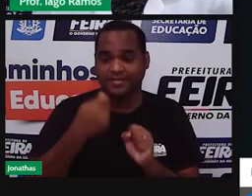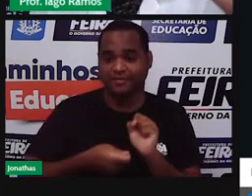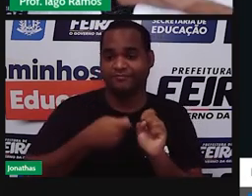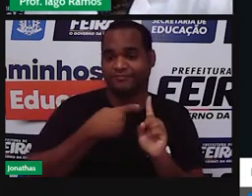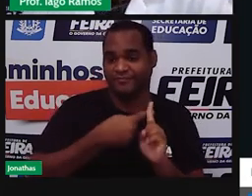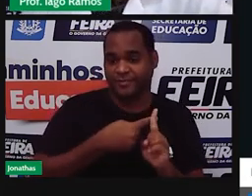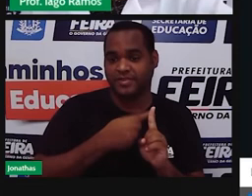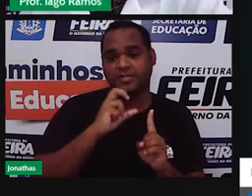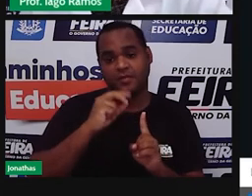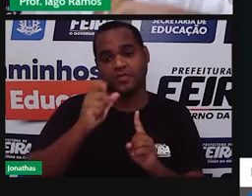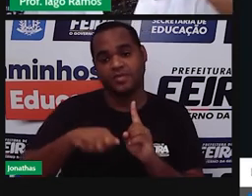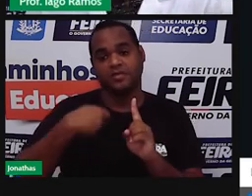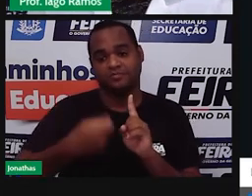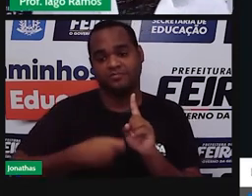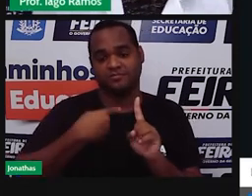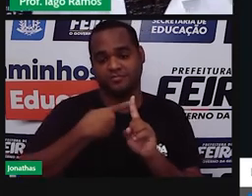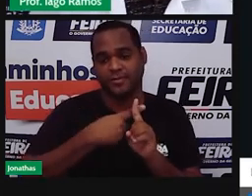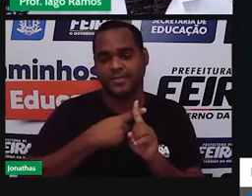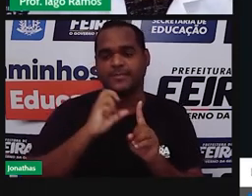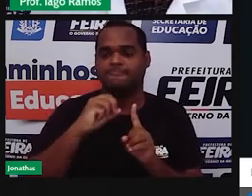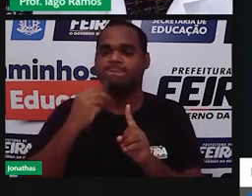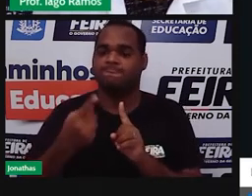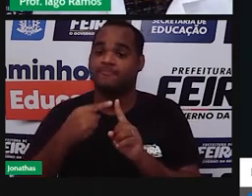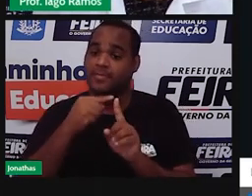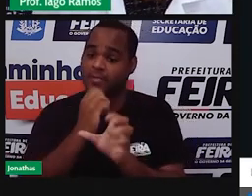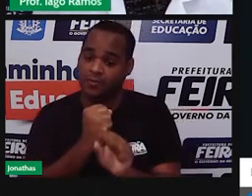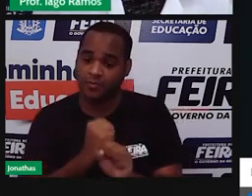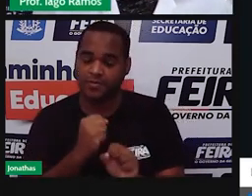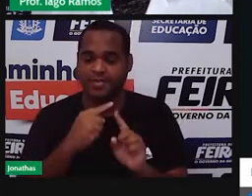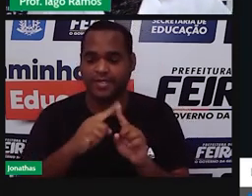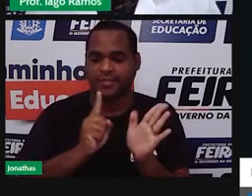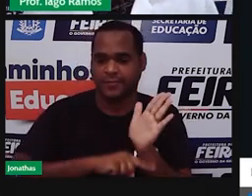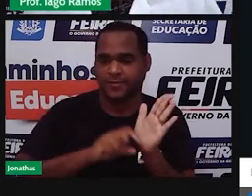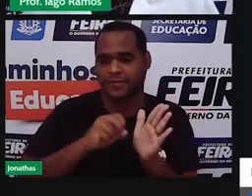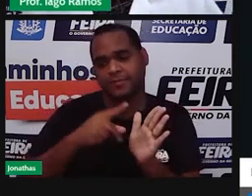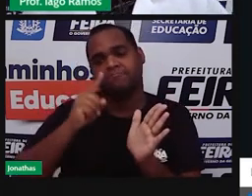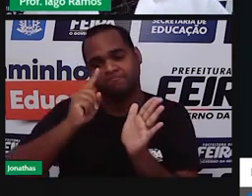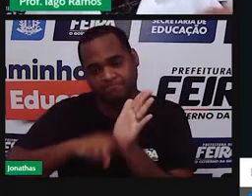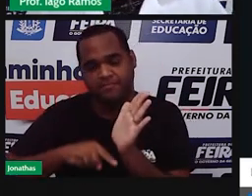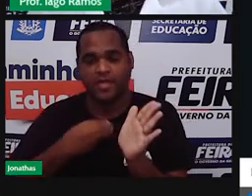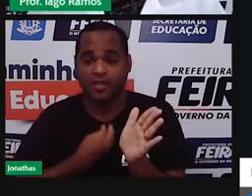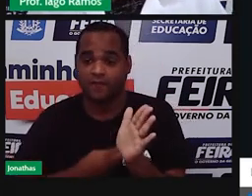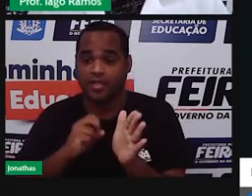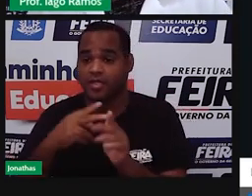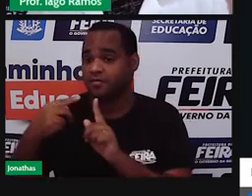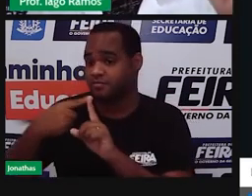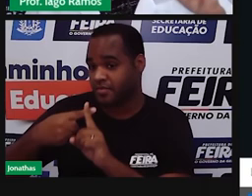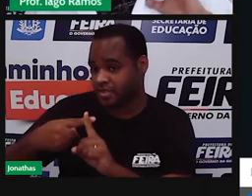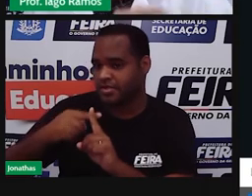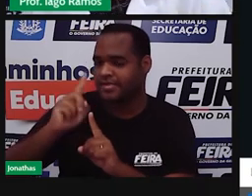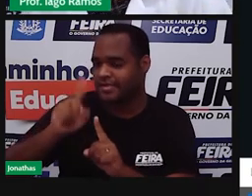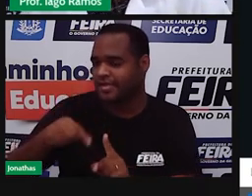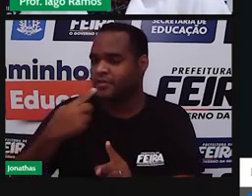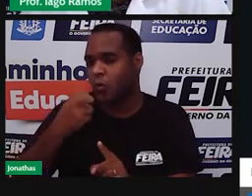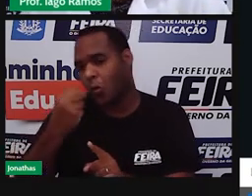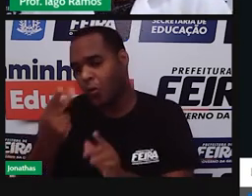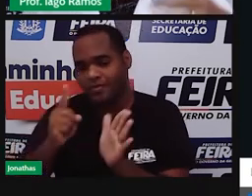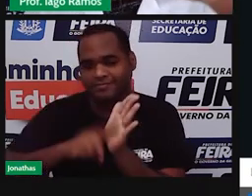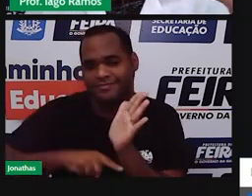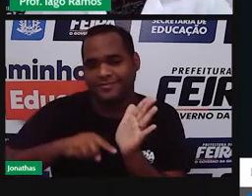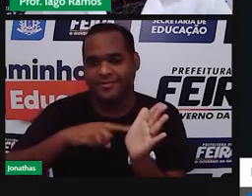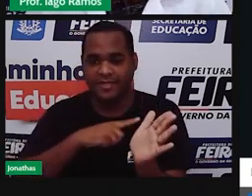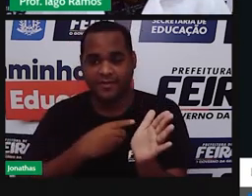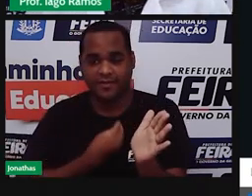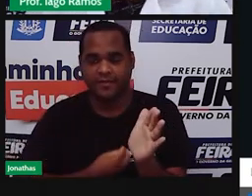positivo, dá positivo. Quando soma só número negativo, dá negativo. Quando um é positivo ou um é